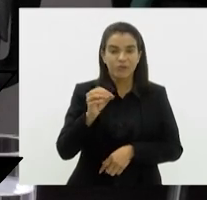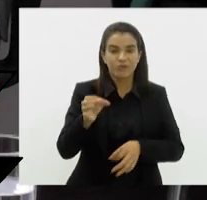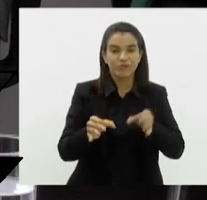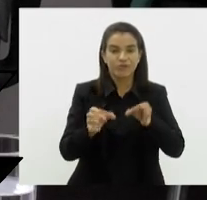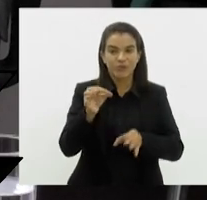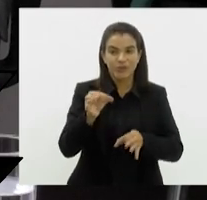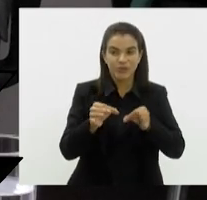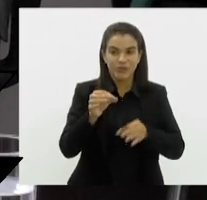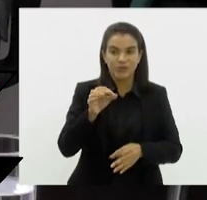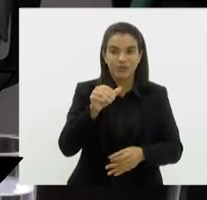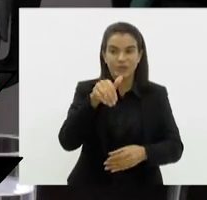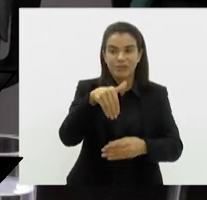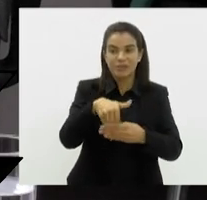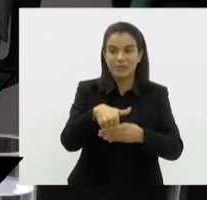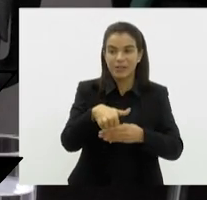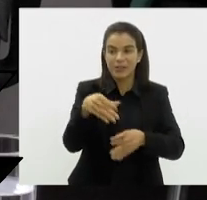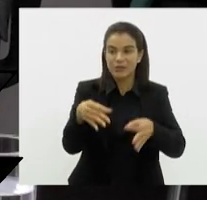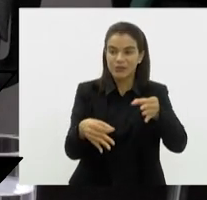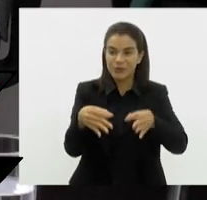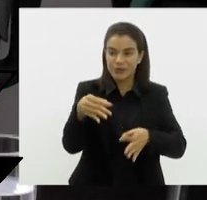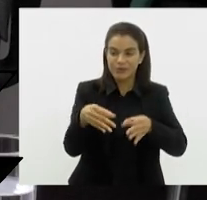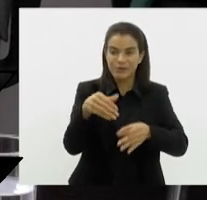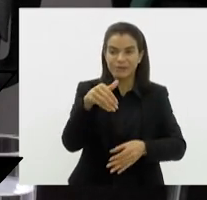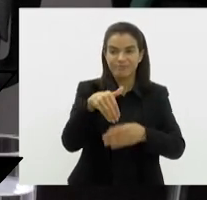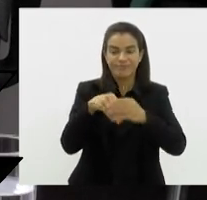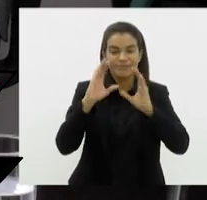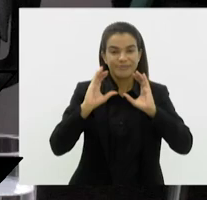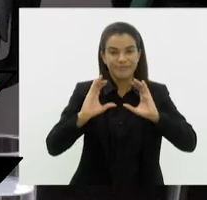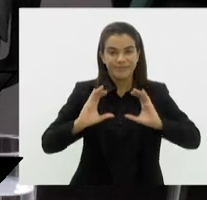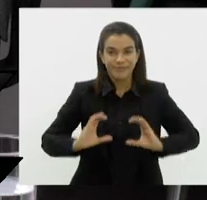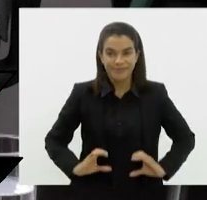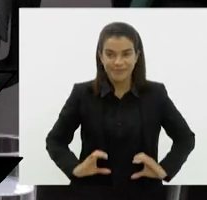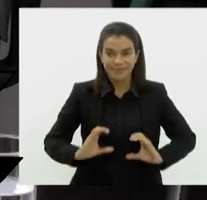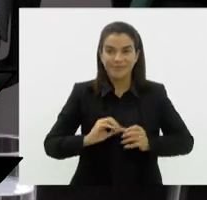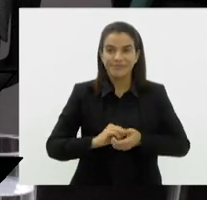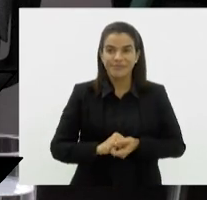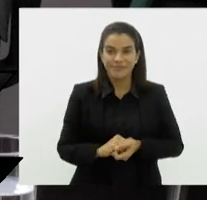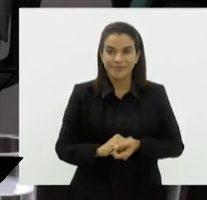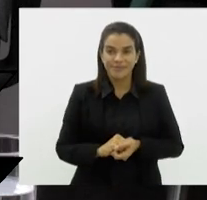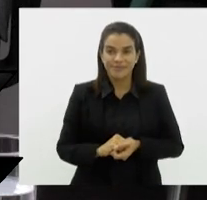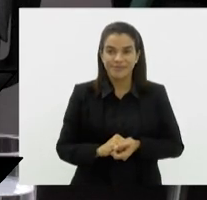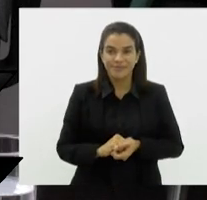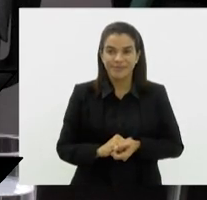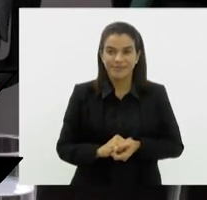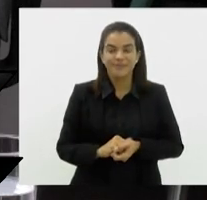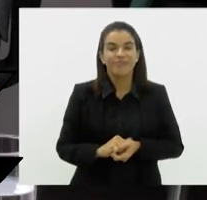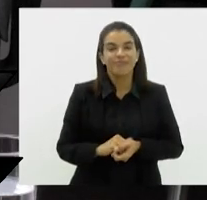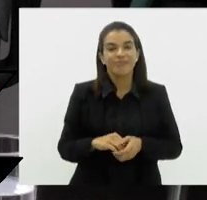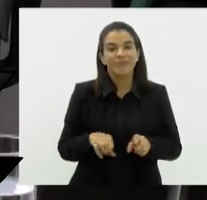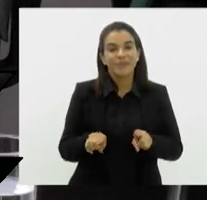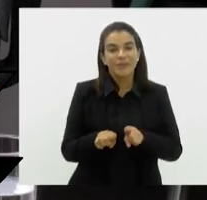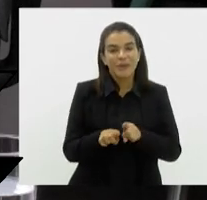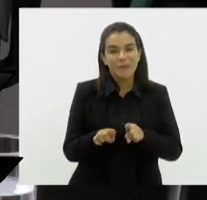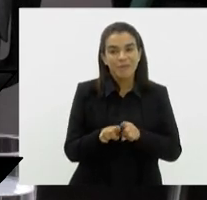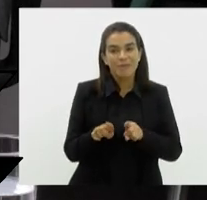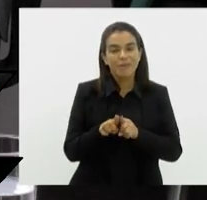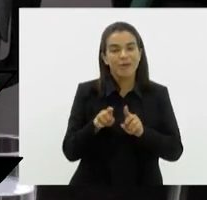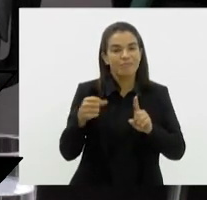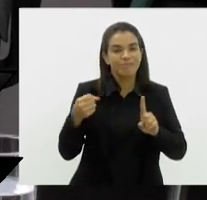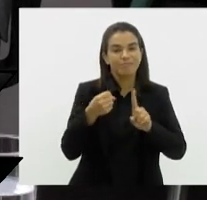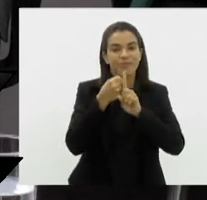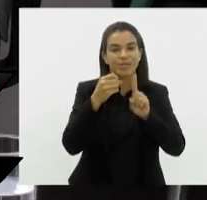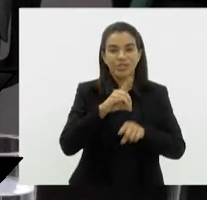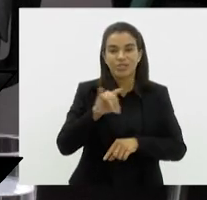justiça eleitoral, a justiça da cidadania. Então, é só para discussão que é pelo simbolismo do 8